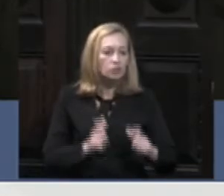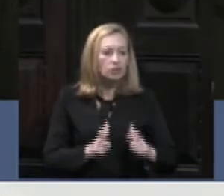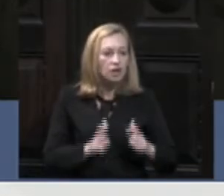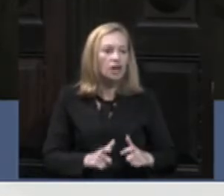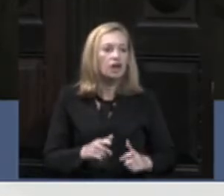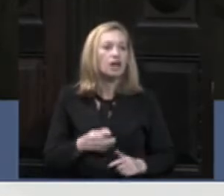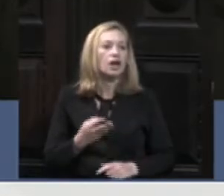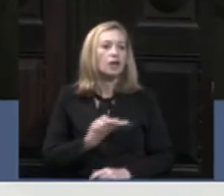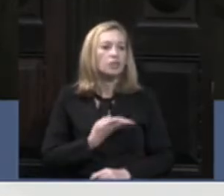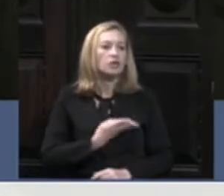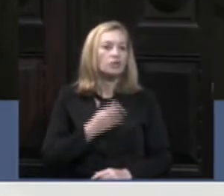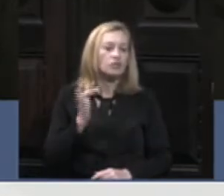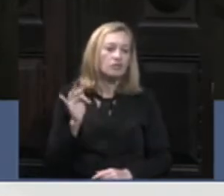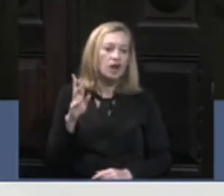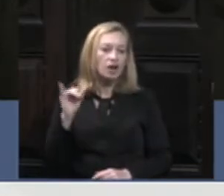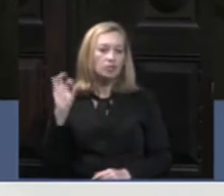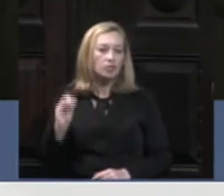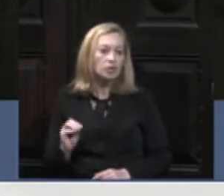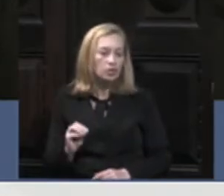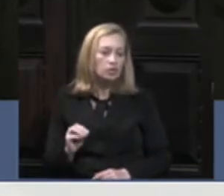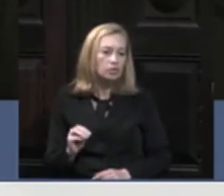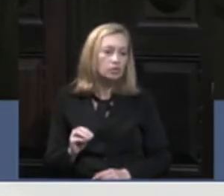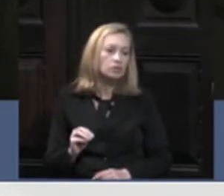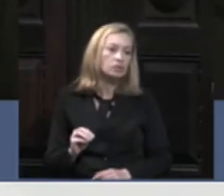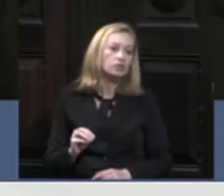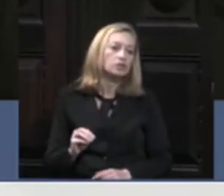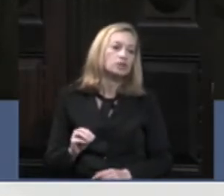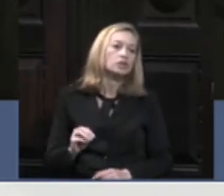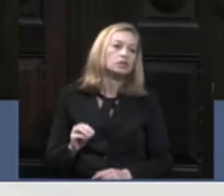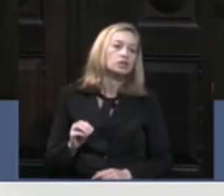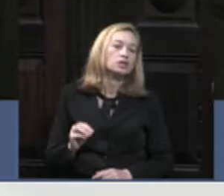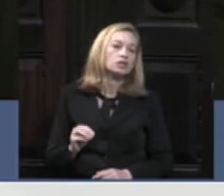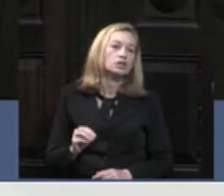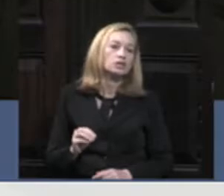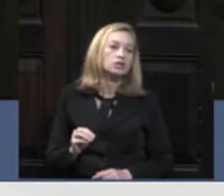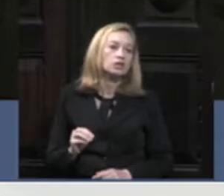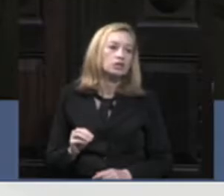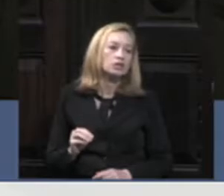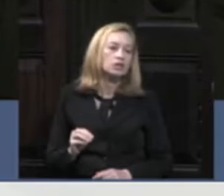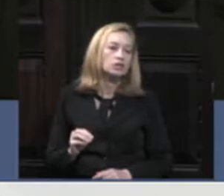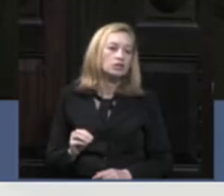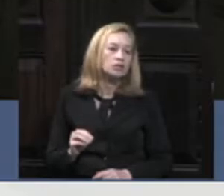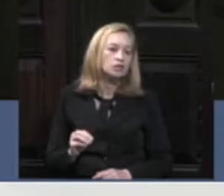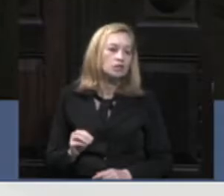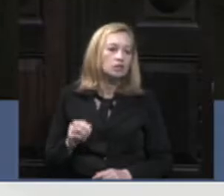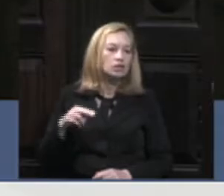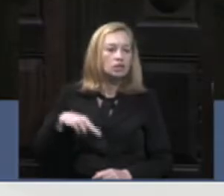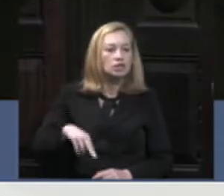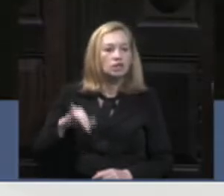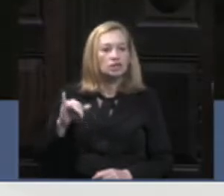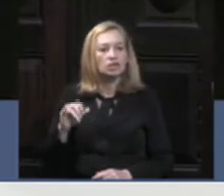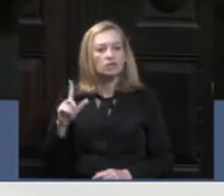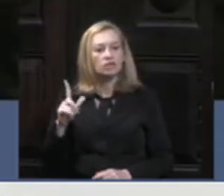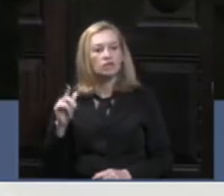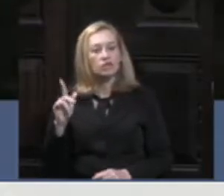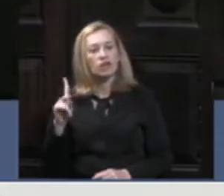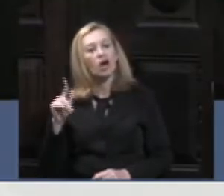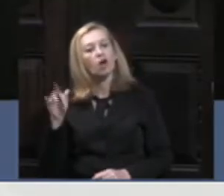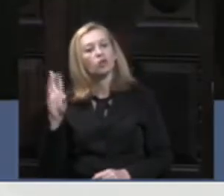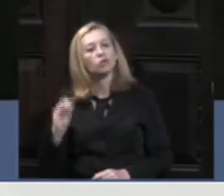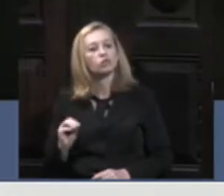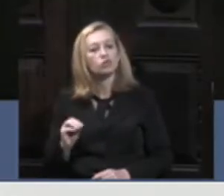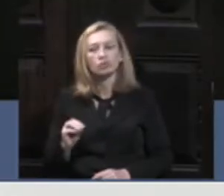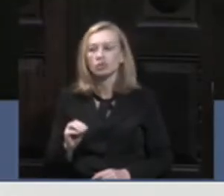Flávio, companheiro Iverson, lá do centro de Sambaetiba. O companheiro Edivaldo, da Associação Agro